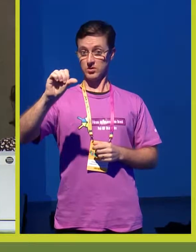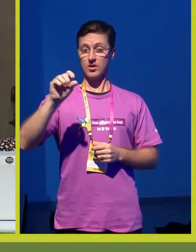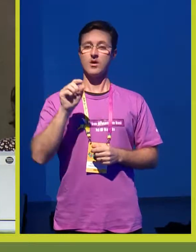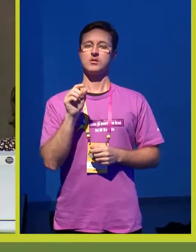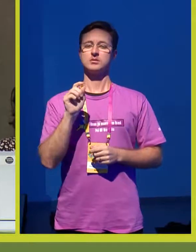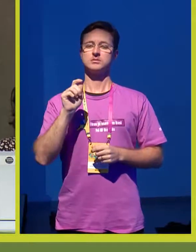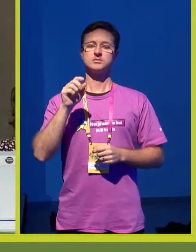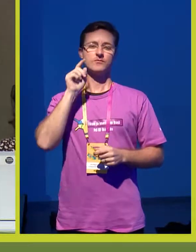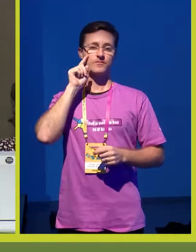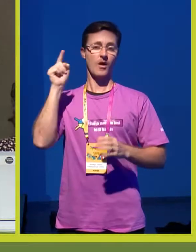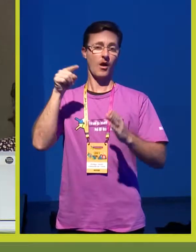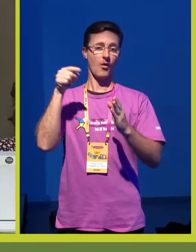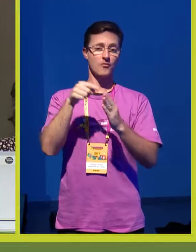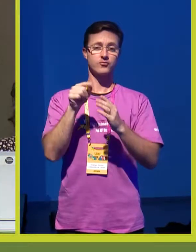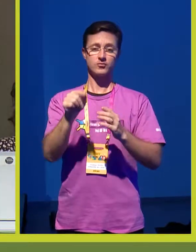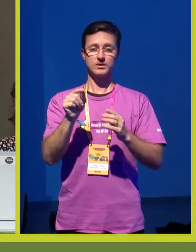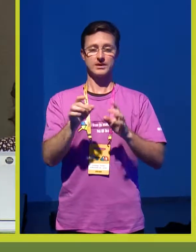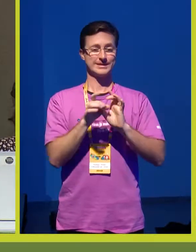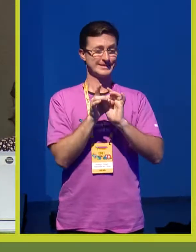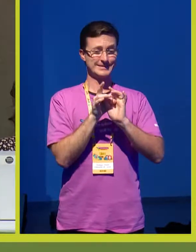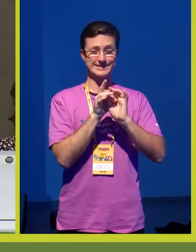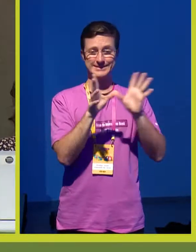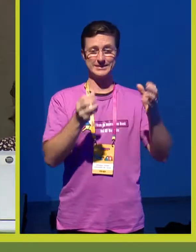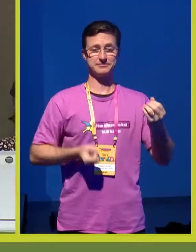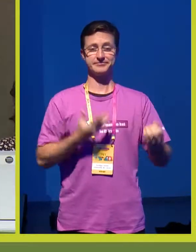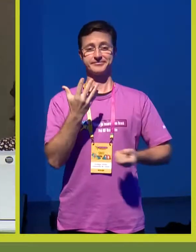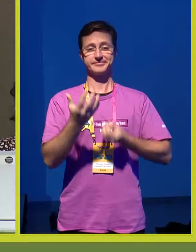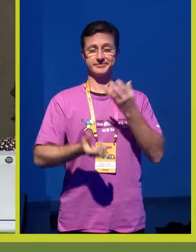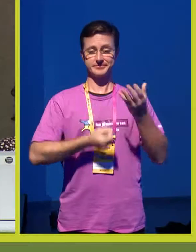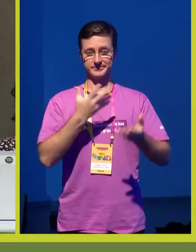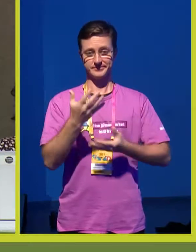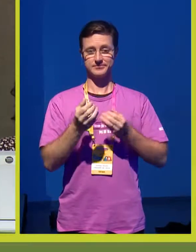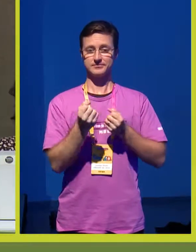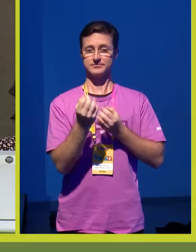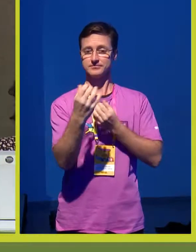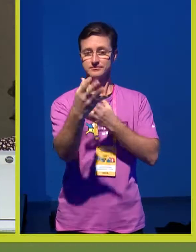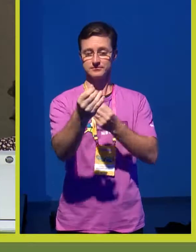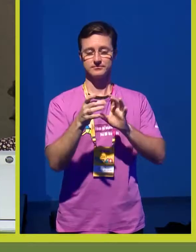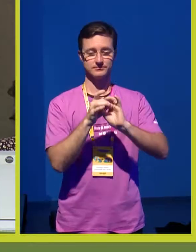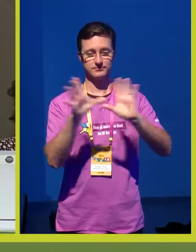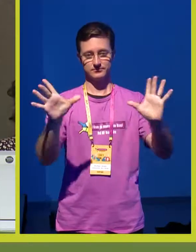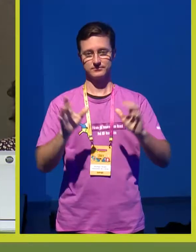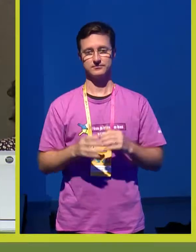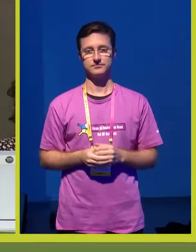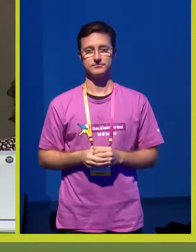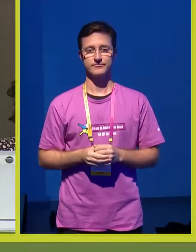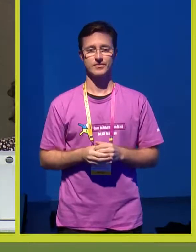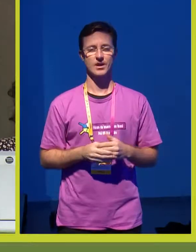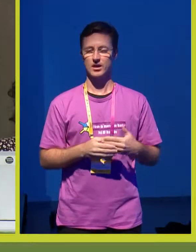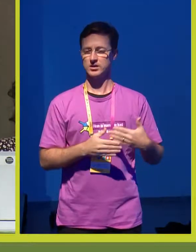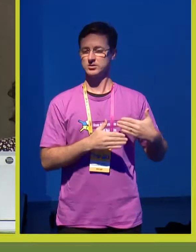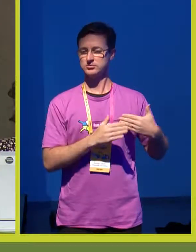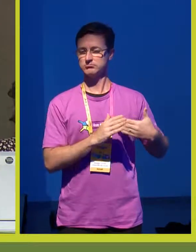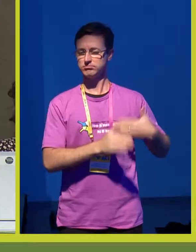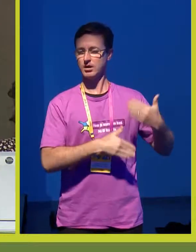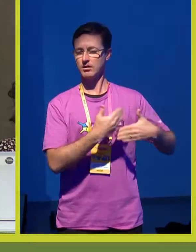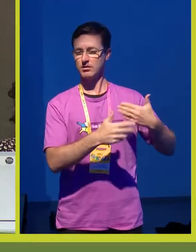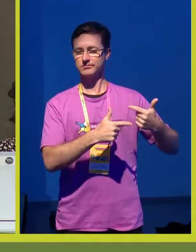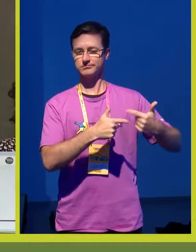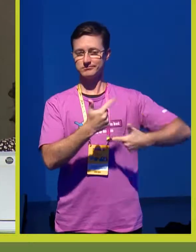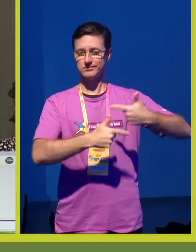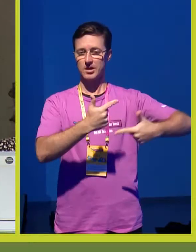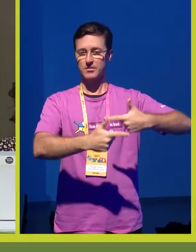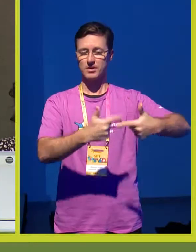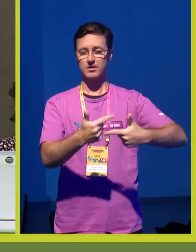da liberdade de expressão e acesso à informação. E a gente vem trabalhando há algum tempo com a questão